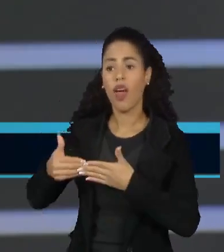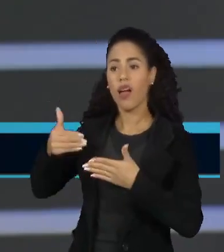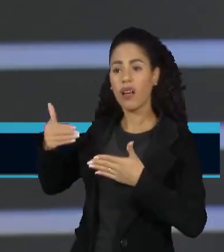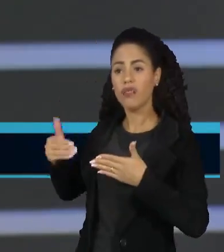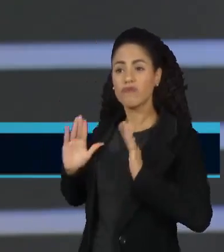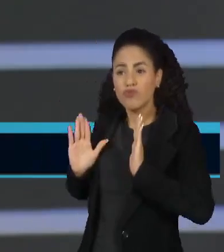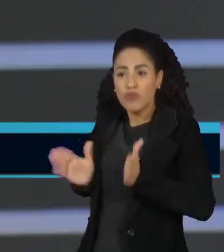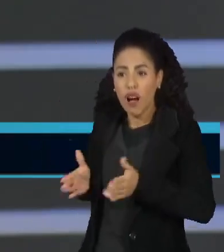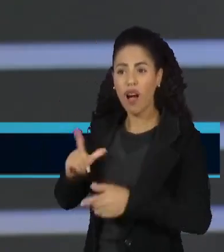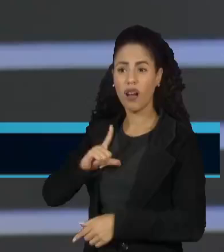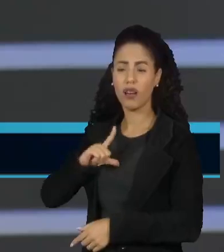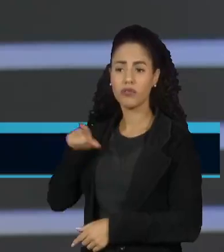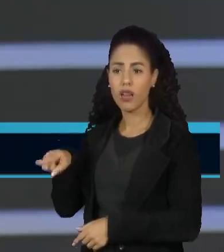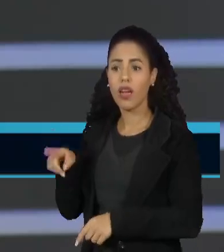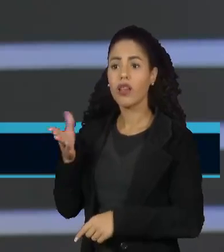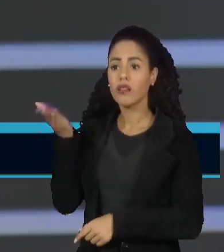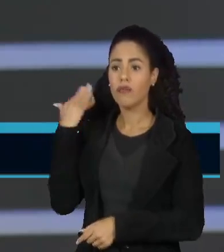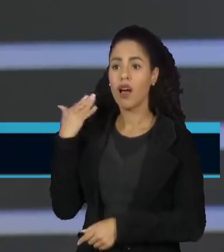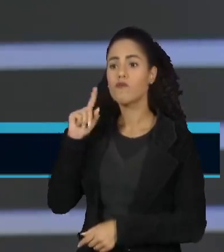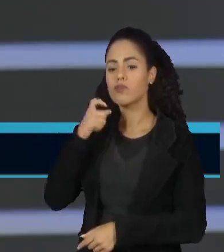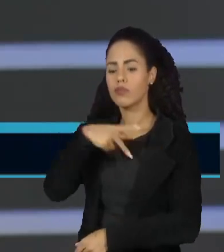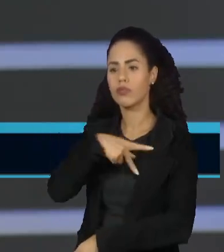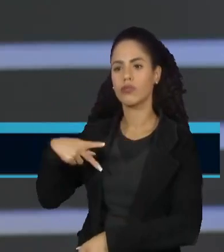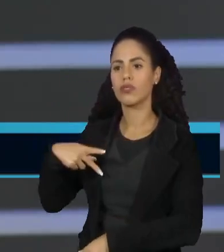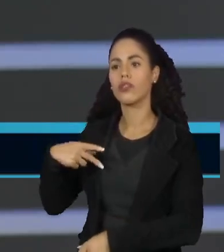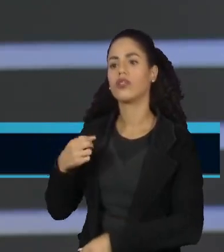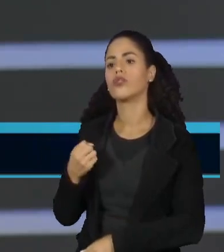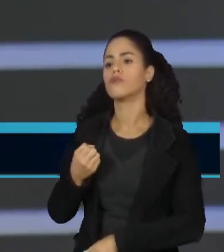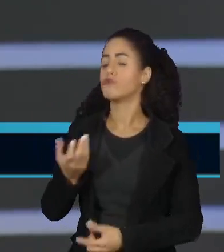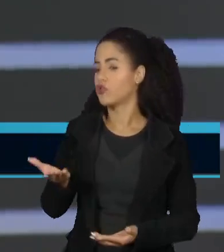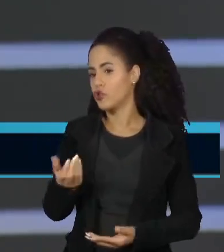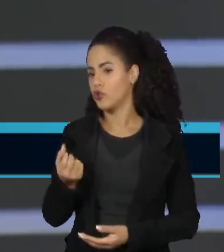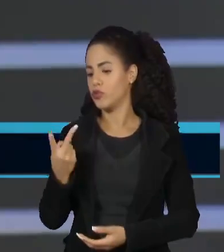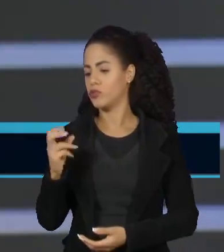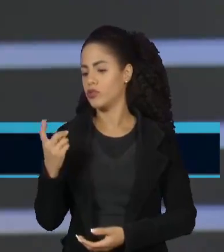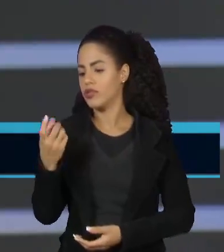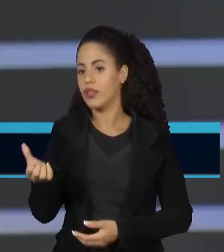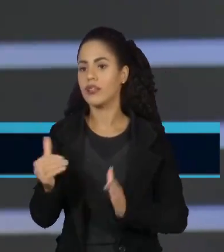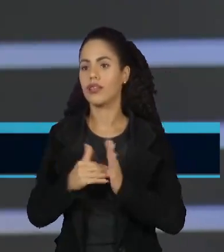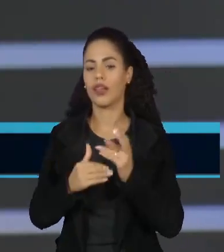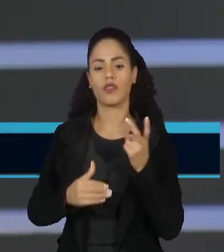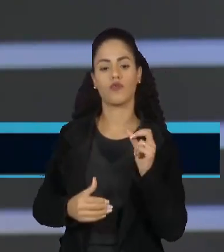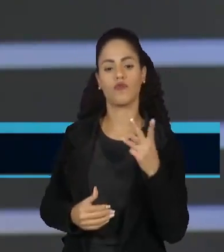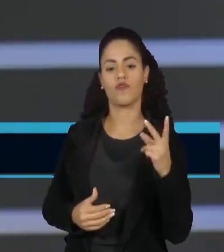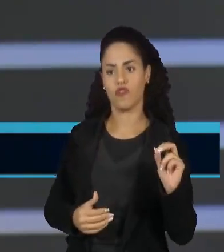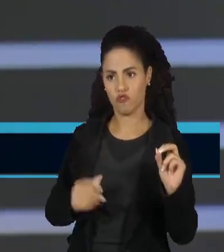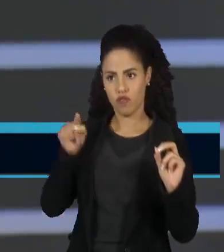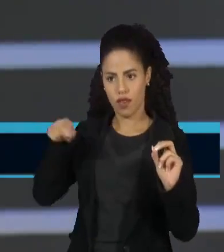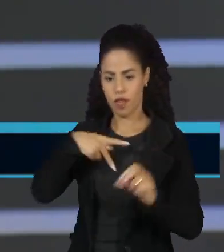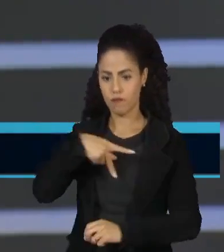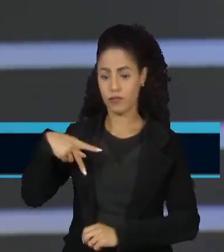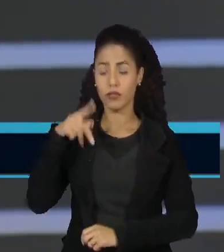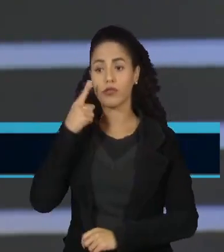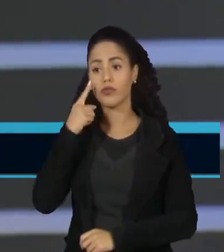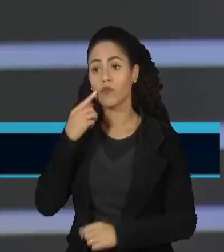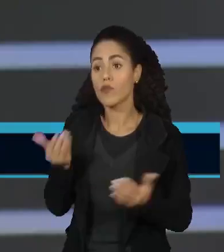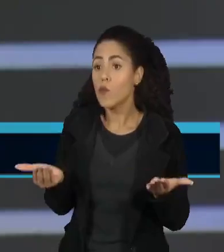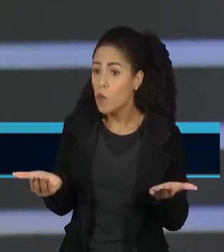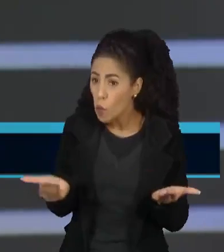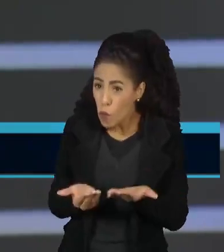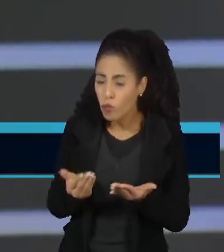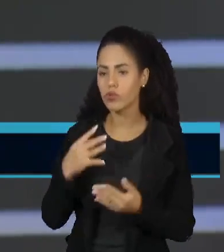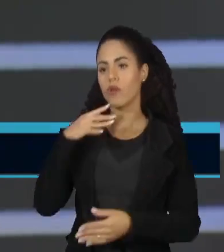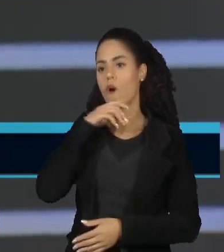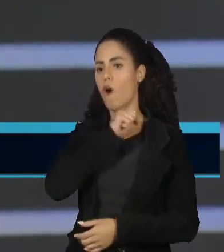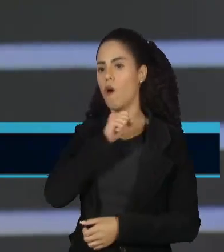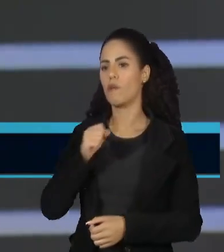mandato como presidente, né? De 16 a 20. E é terrível que ele hoje, ele e